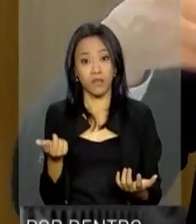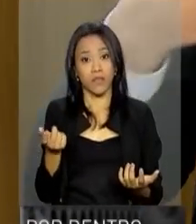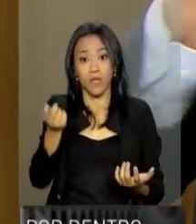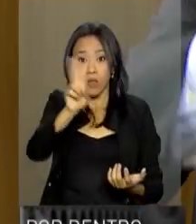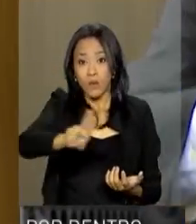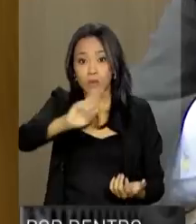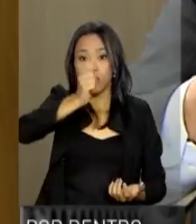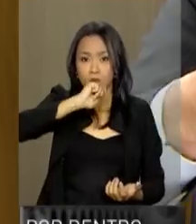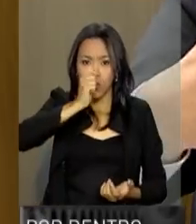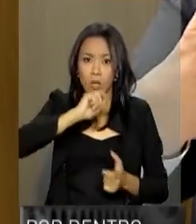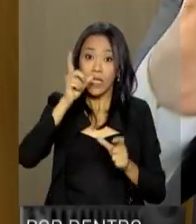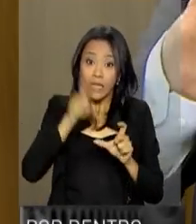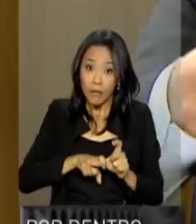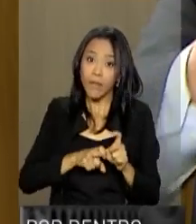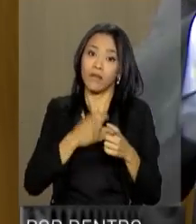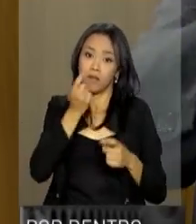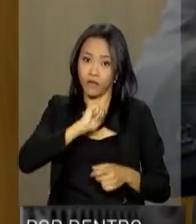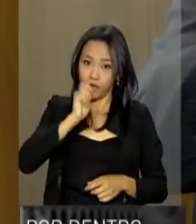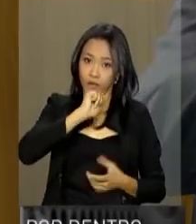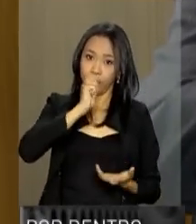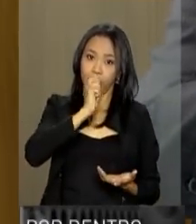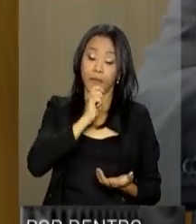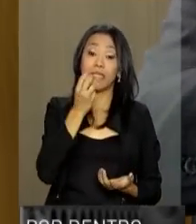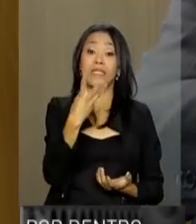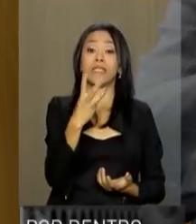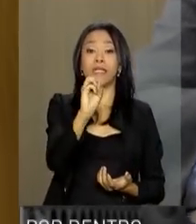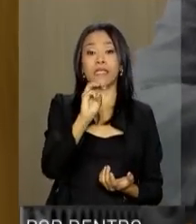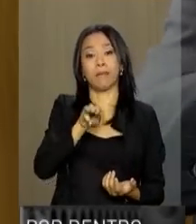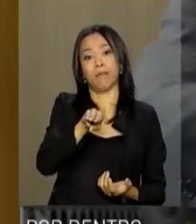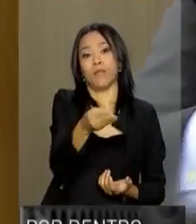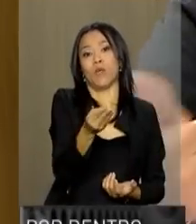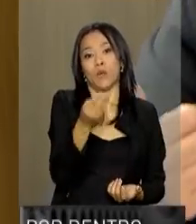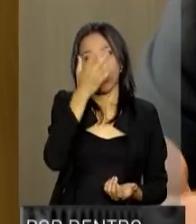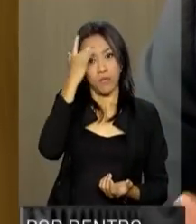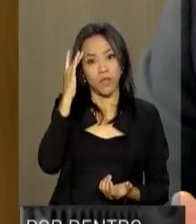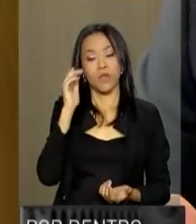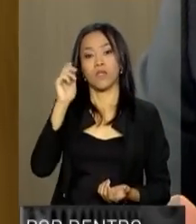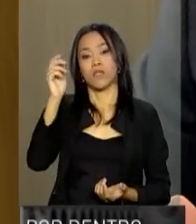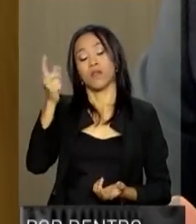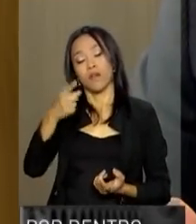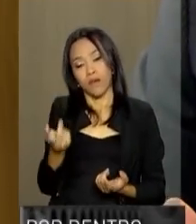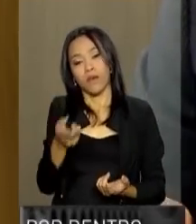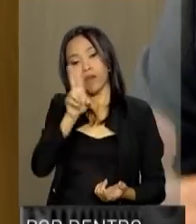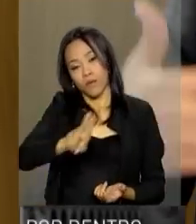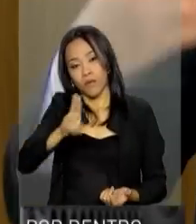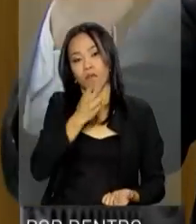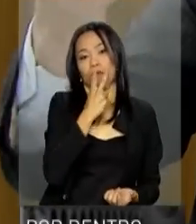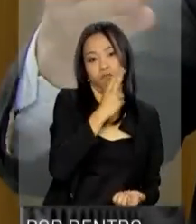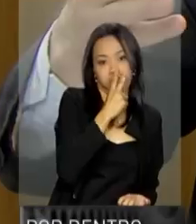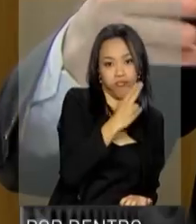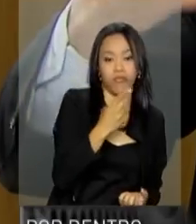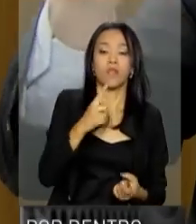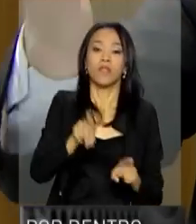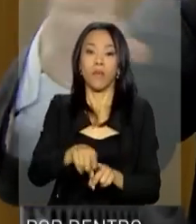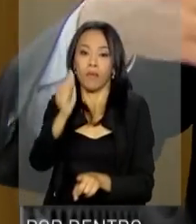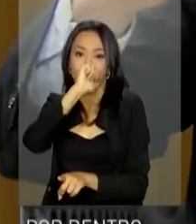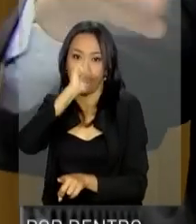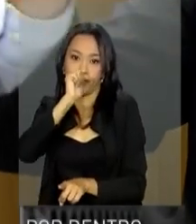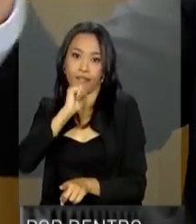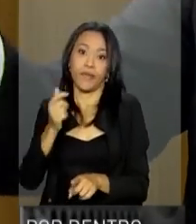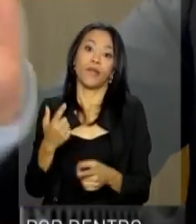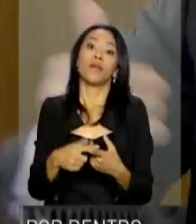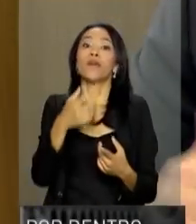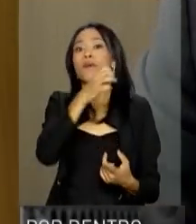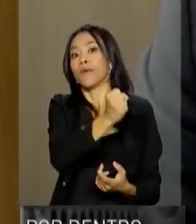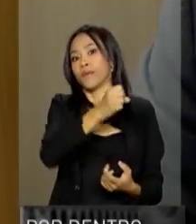30 além das drogas lícitas são 30 milhões de pessoas dependentes químicos do álcool e do tabaco em umas 8 milhões pelo menos